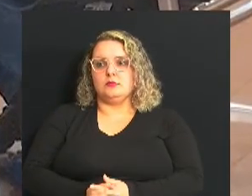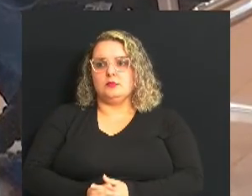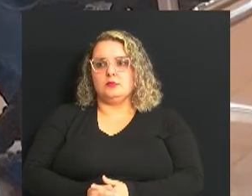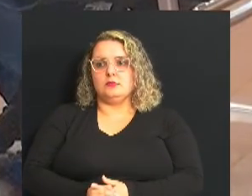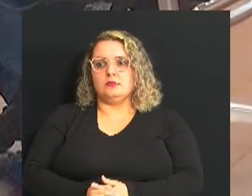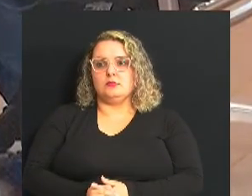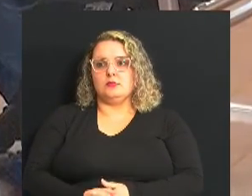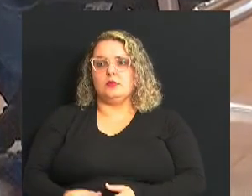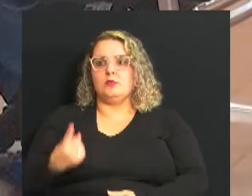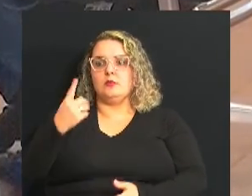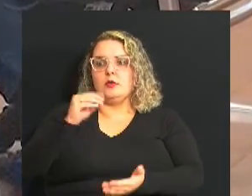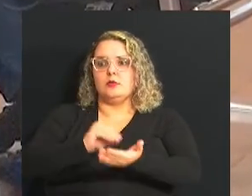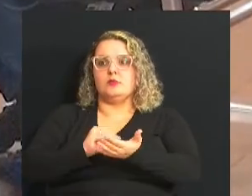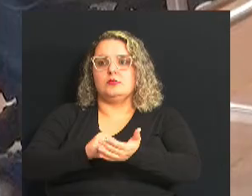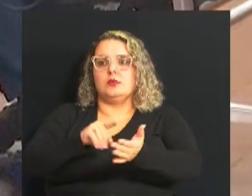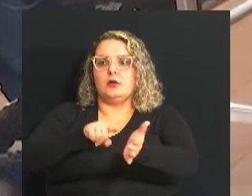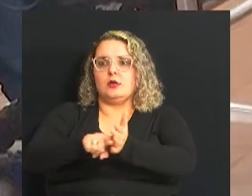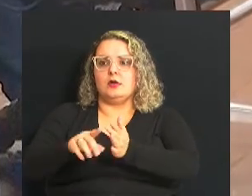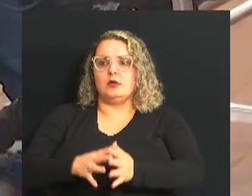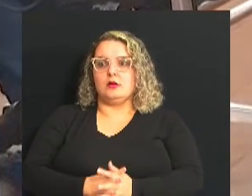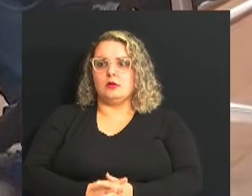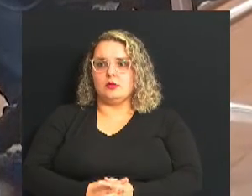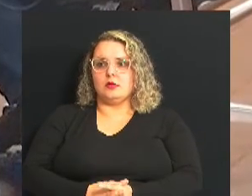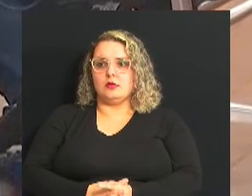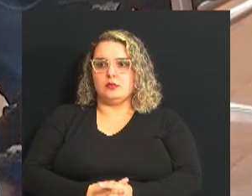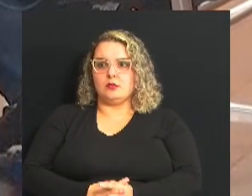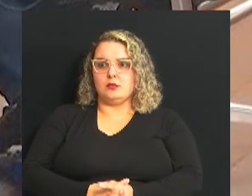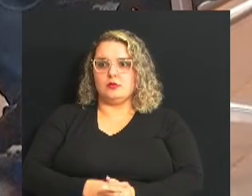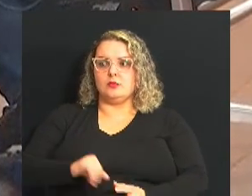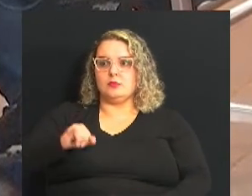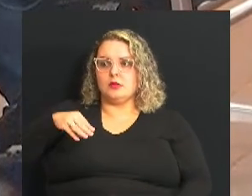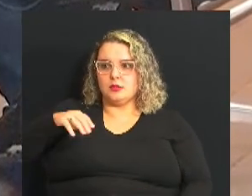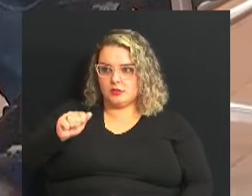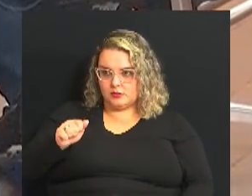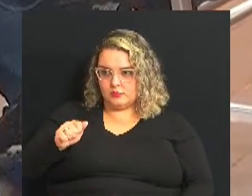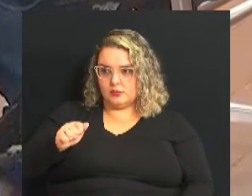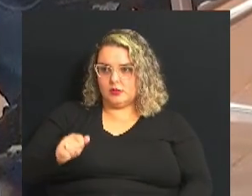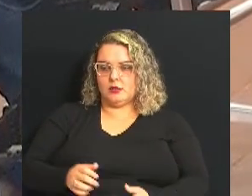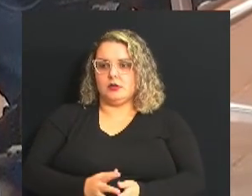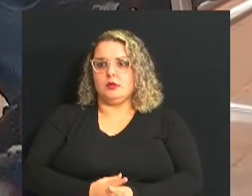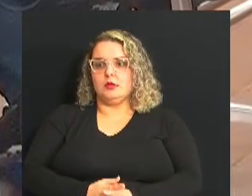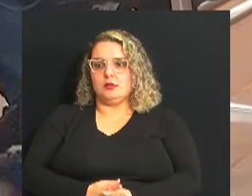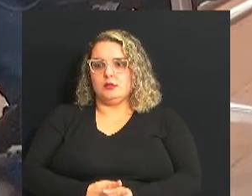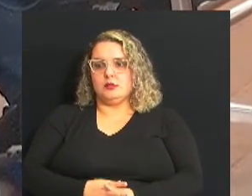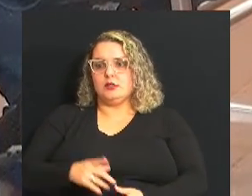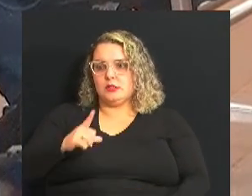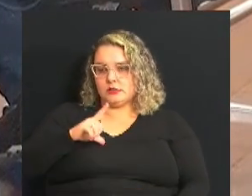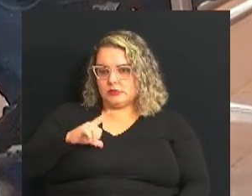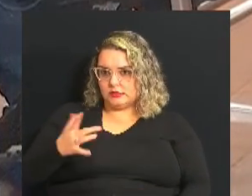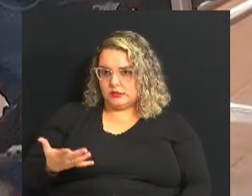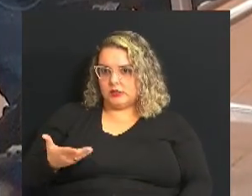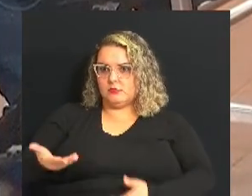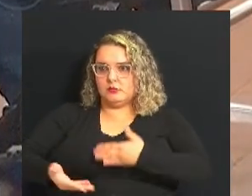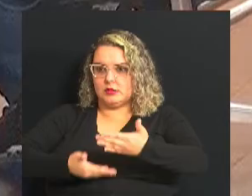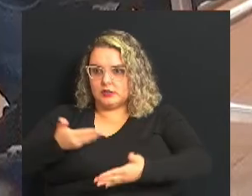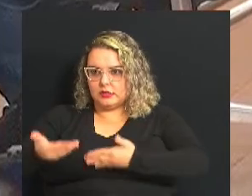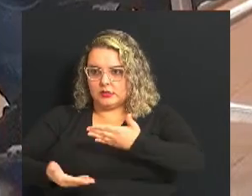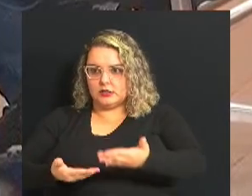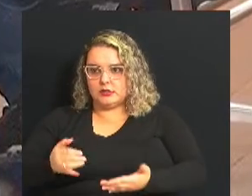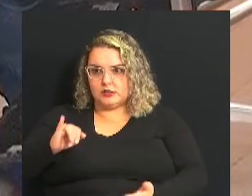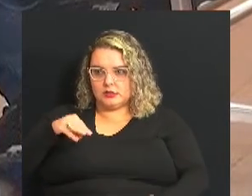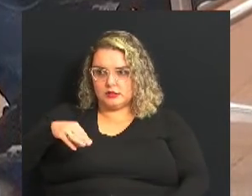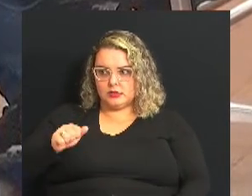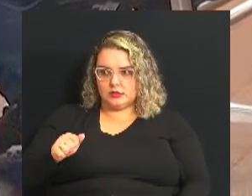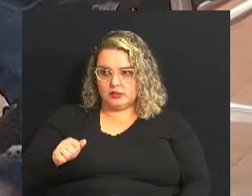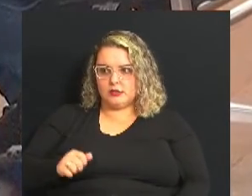Uma última pergunta, então. Sobre a IMA, né? Tem ainda alguma prestação de serviço da IMA em